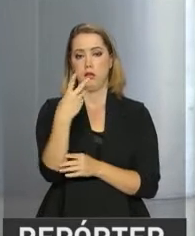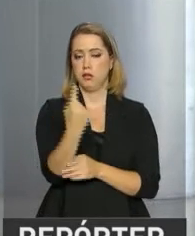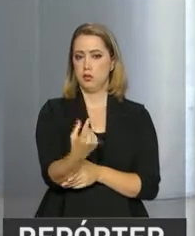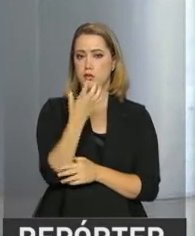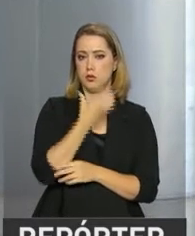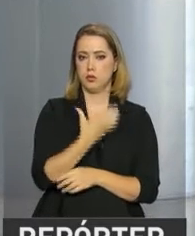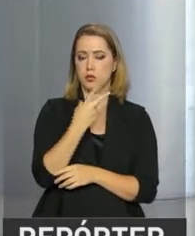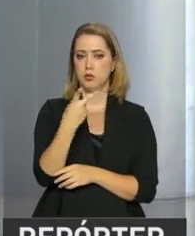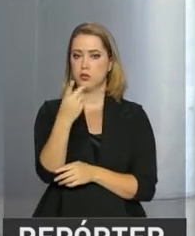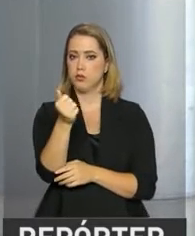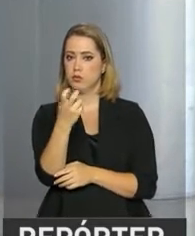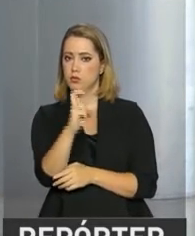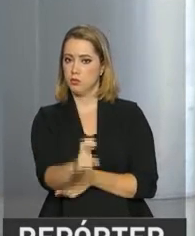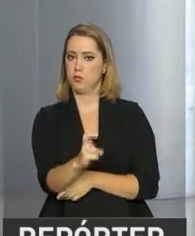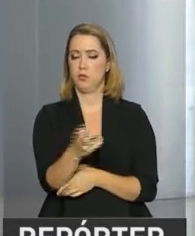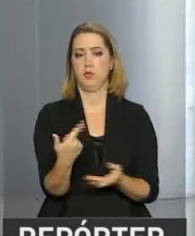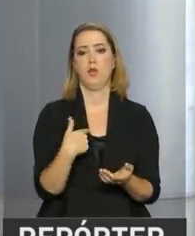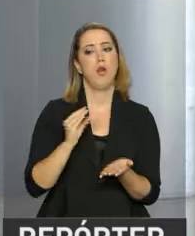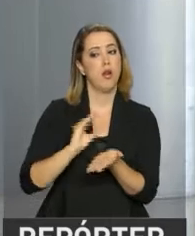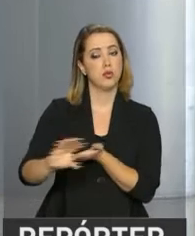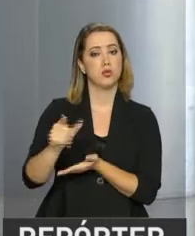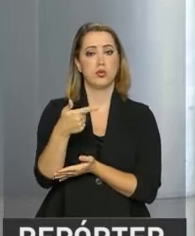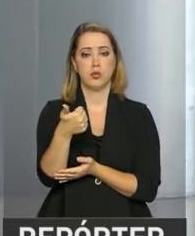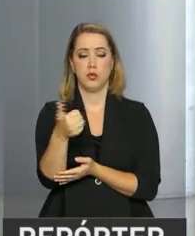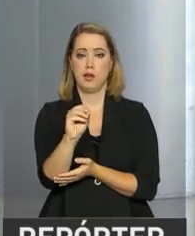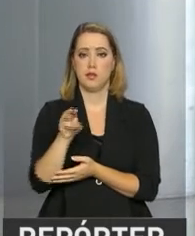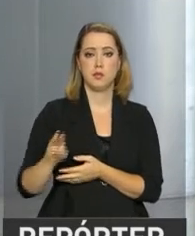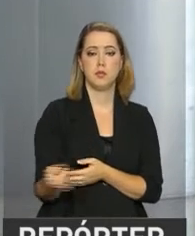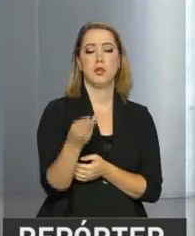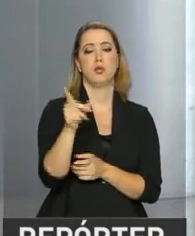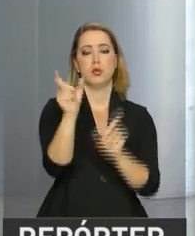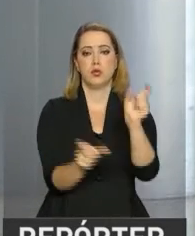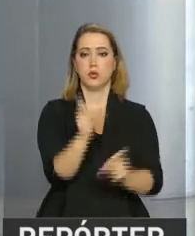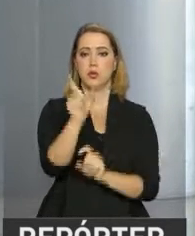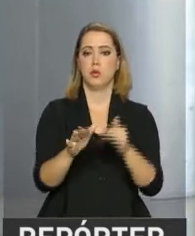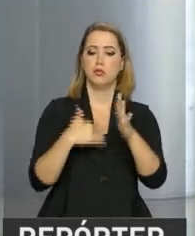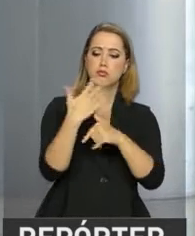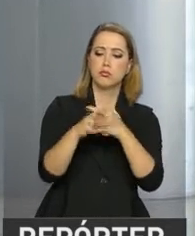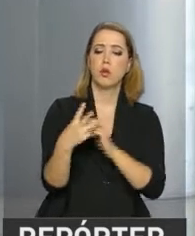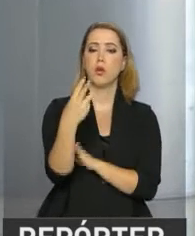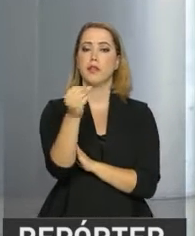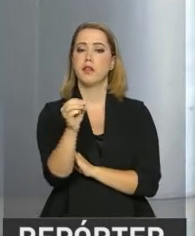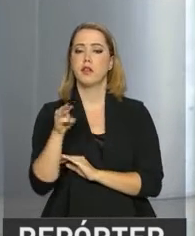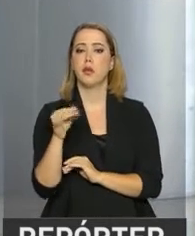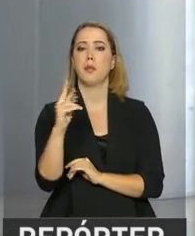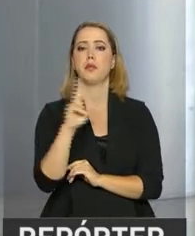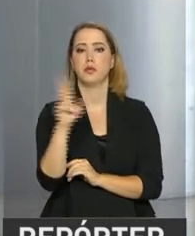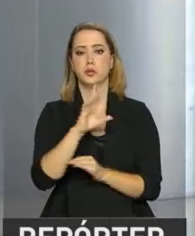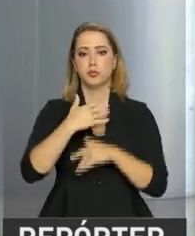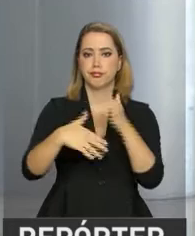medida ela vai beneficiar cerca de 10 milhões de trabalhadores e segundo o presidente vai movimentar r 30 milhões de reais na